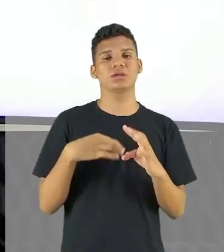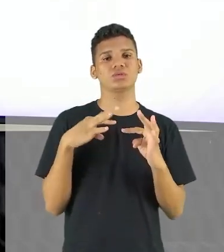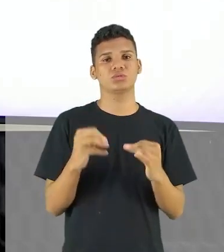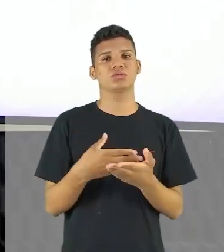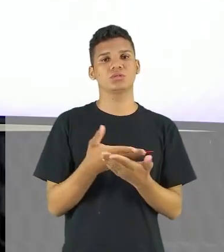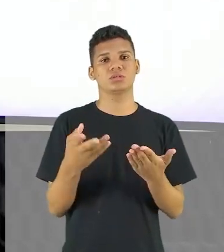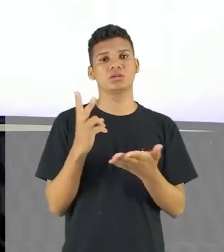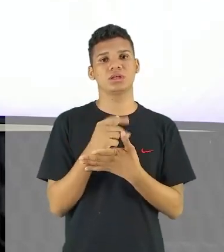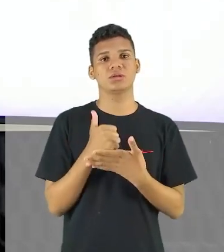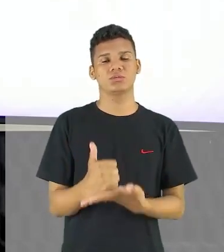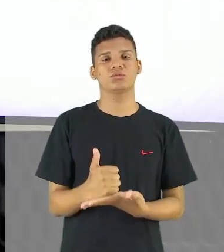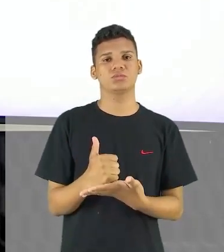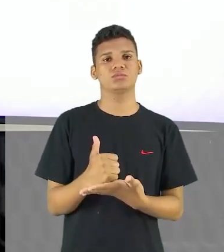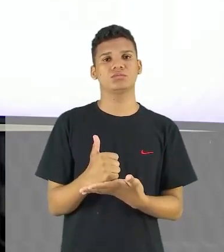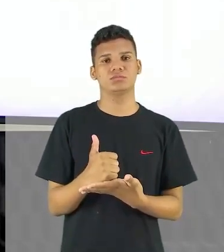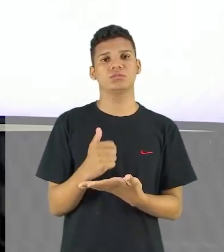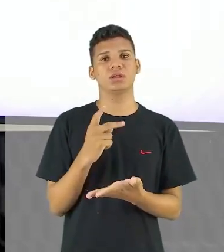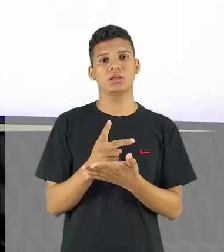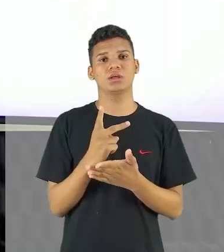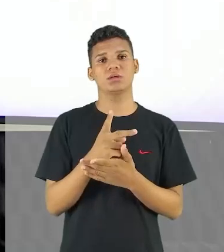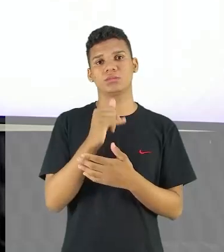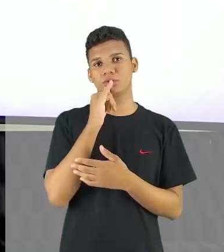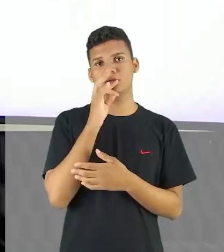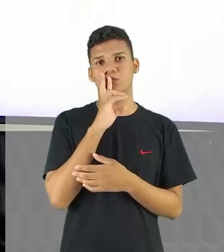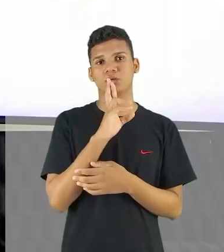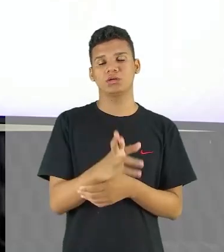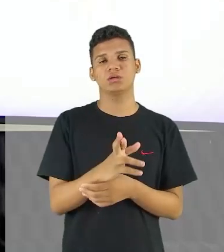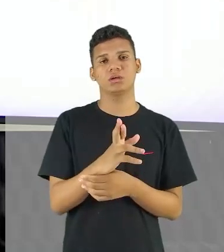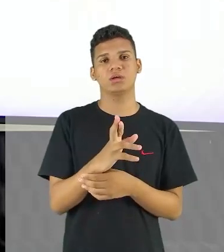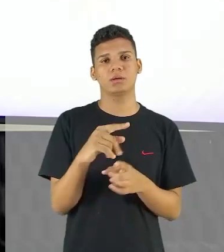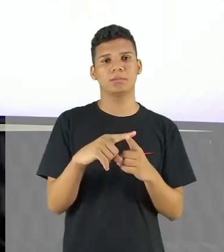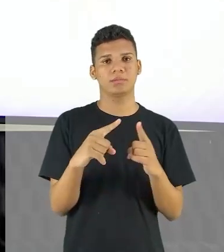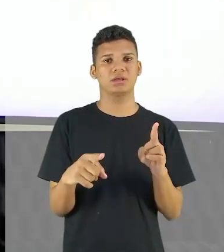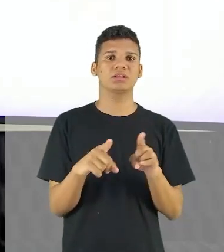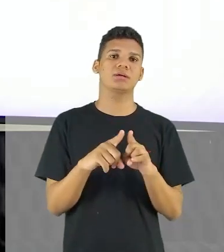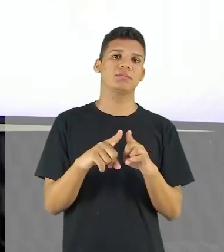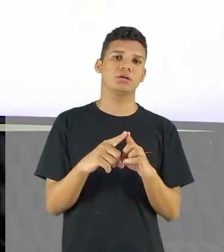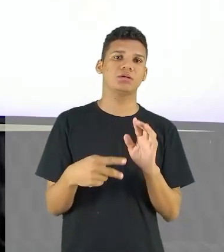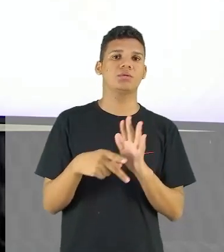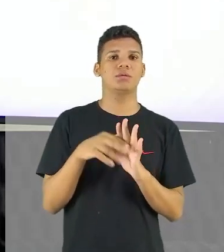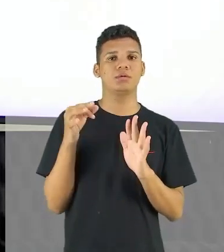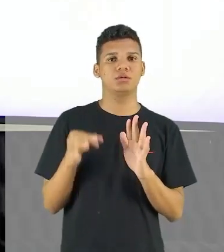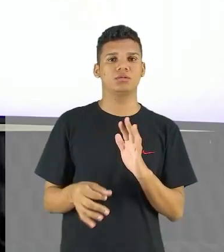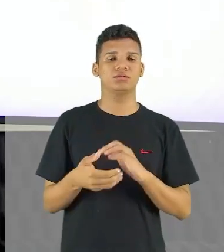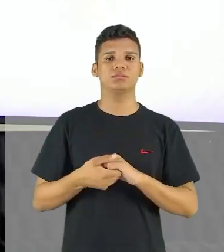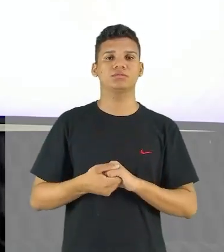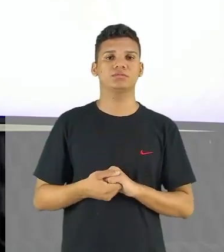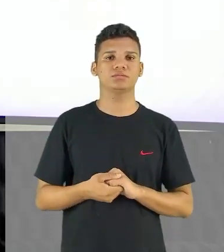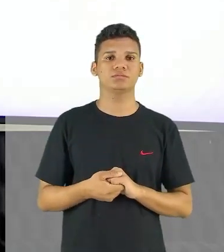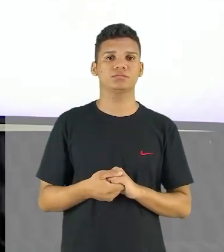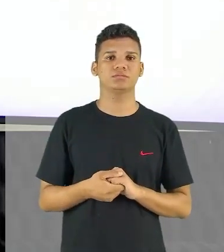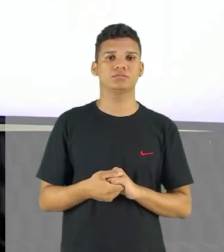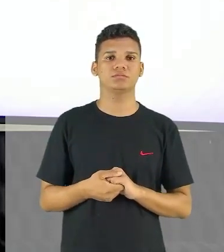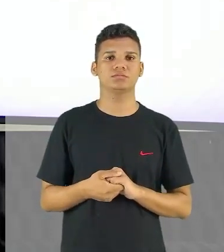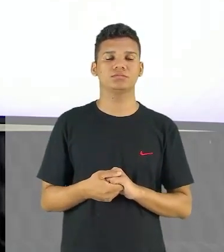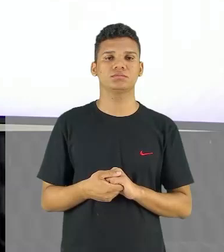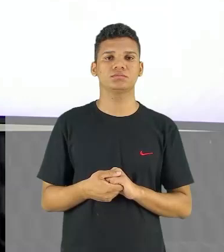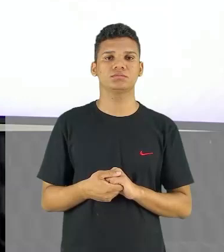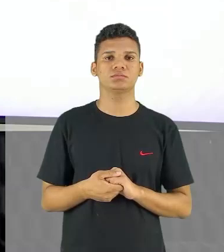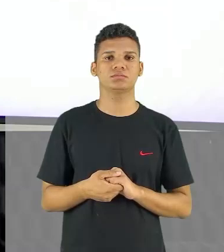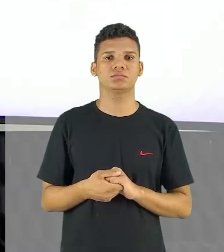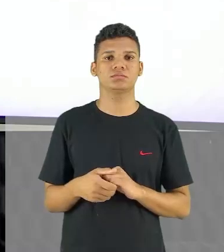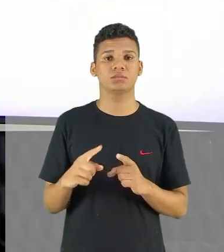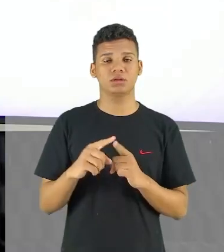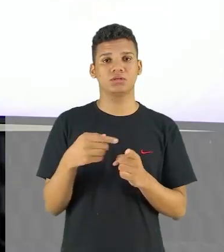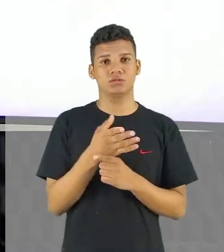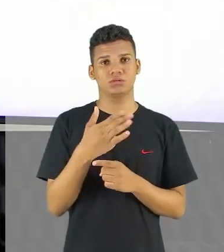te ajudar a responder e ir na questão correta, tá bom? Se você